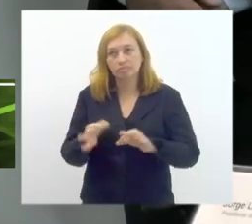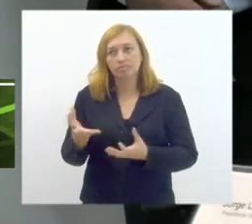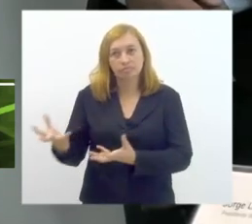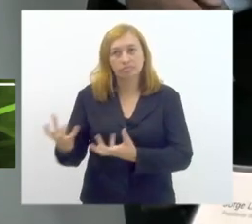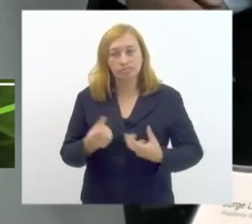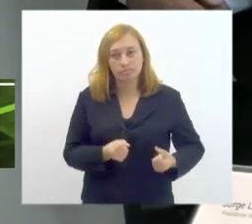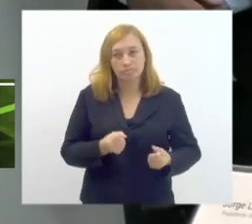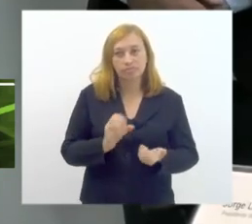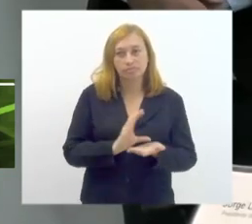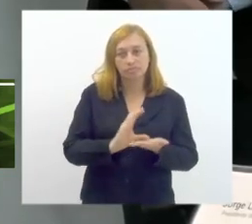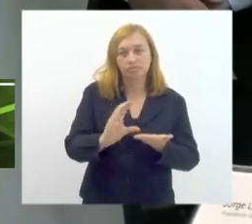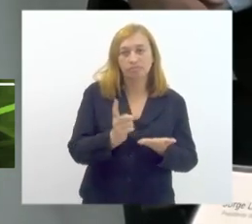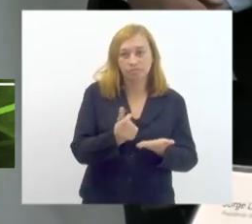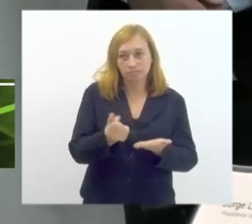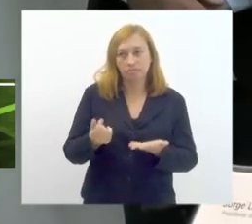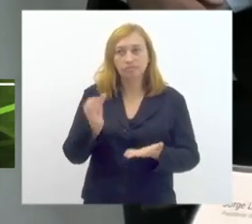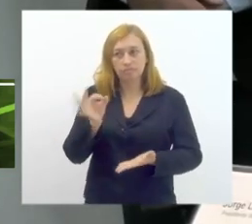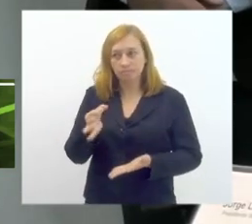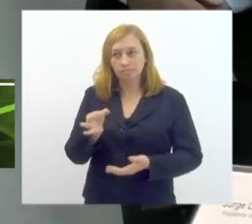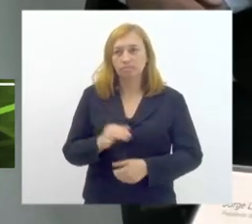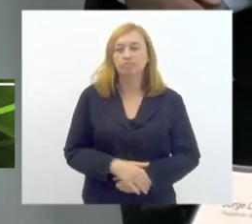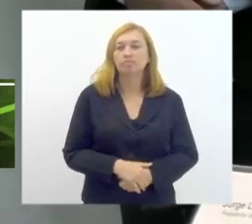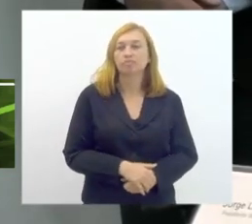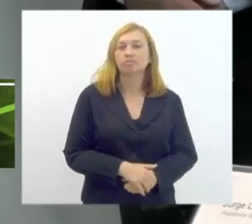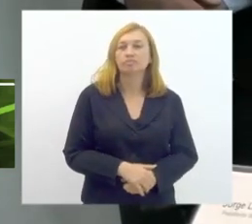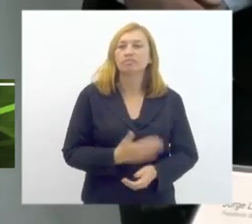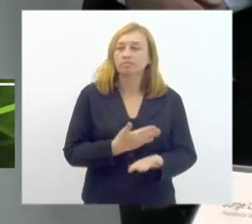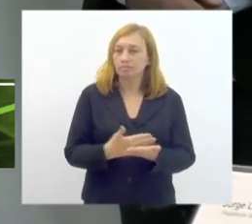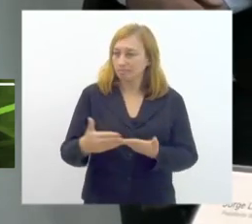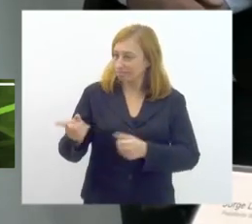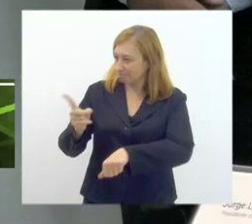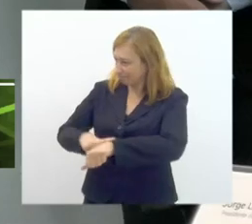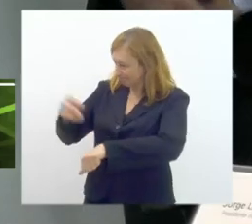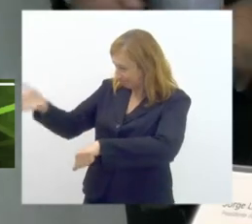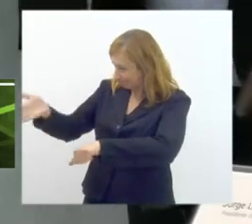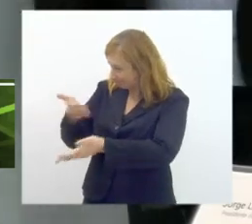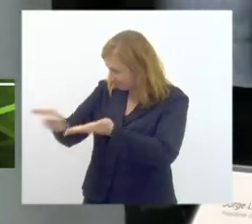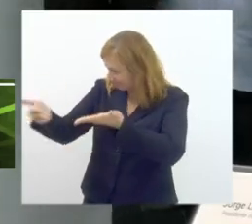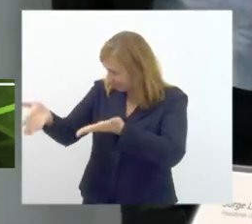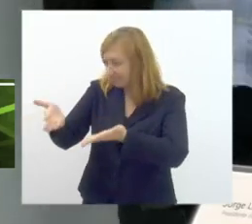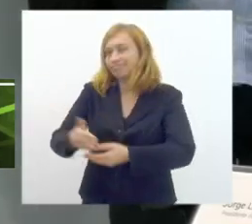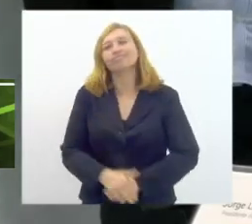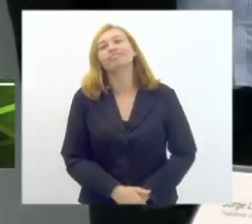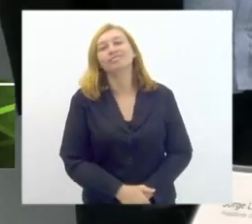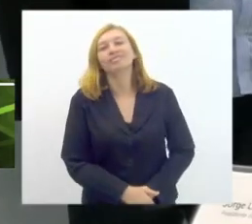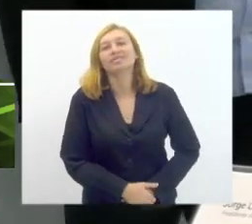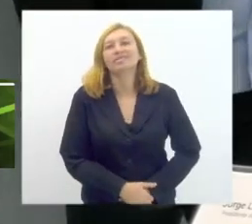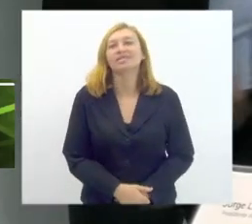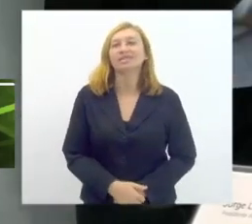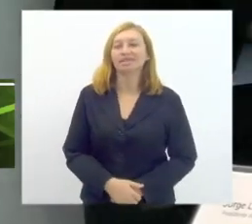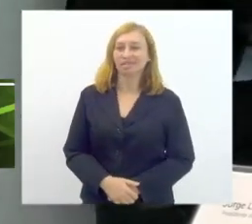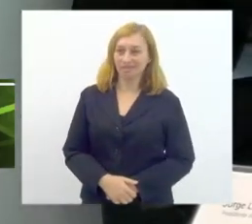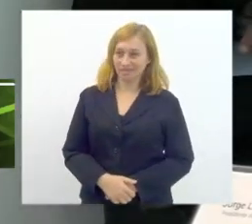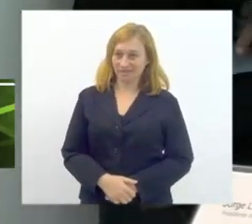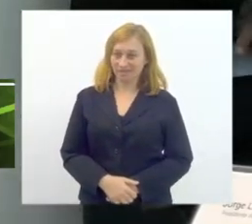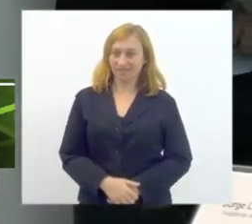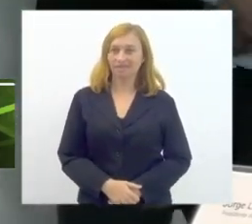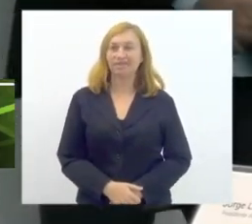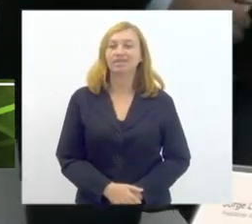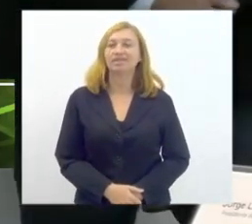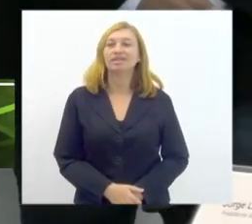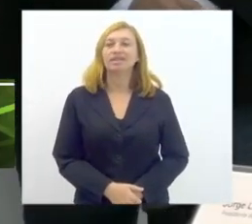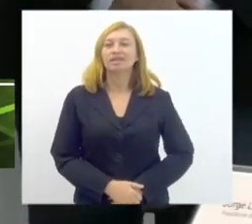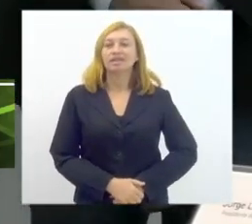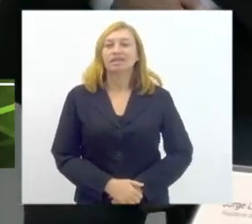recebendo os recursos e a participação do Estado efetivamente. Pode começar a marcar agora. Então, uma breve apresentação do nosso